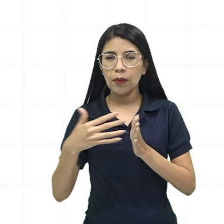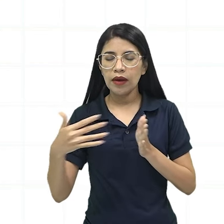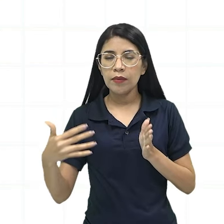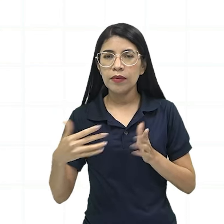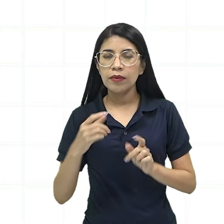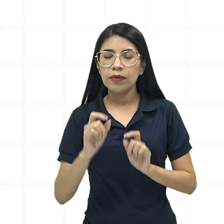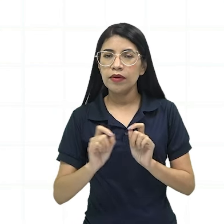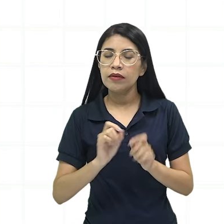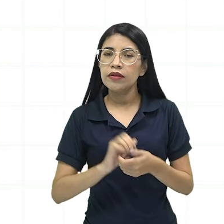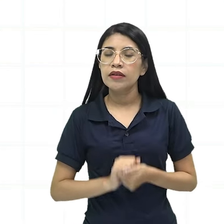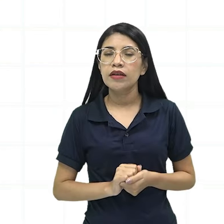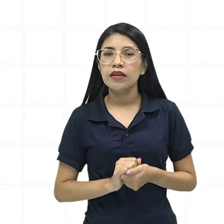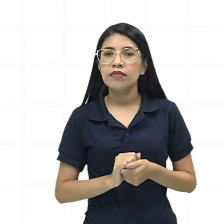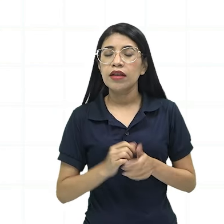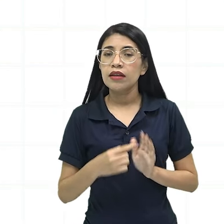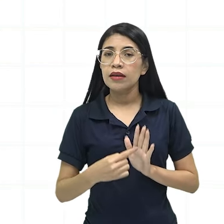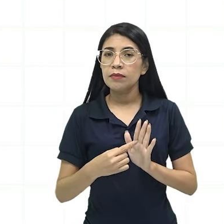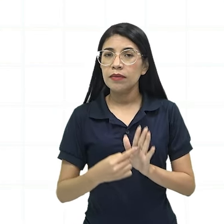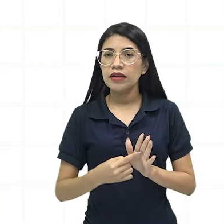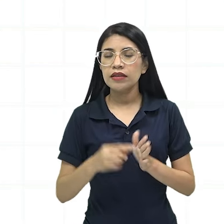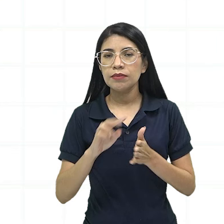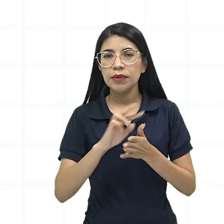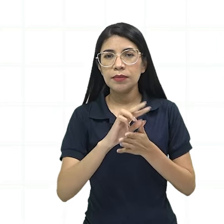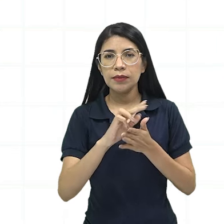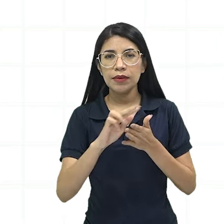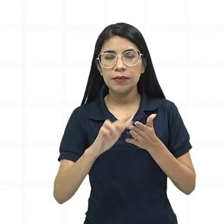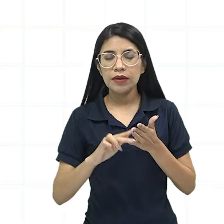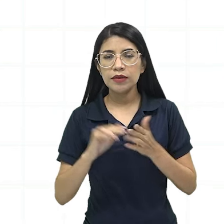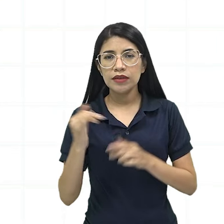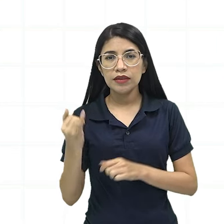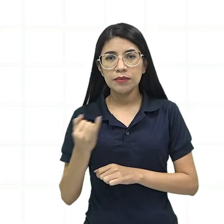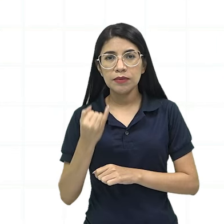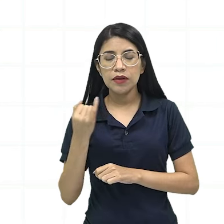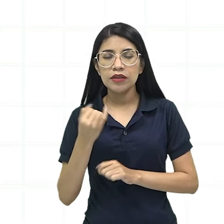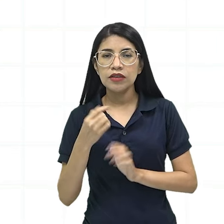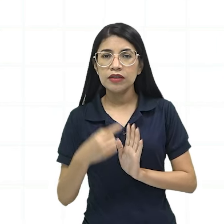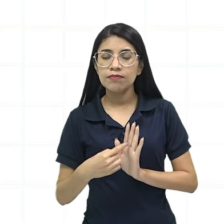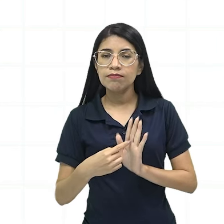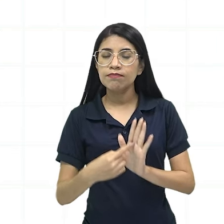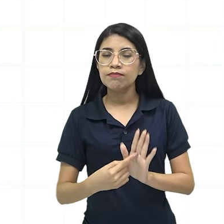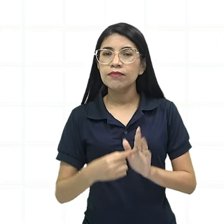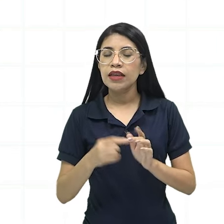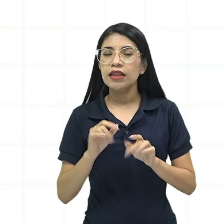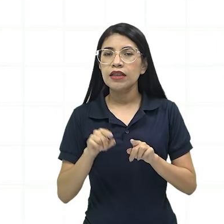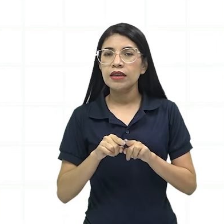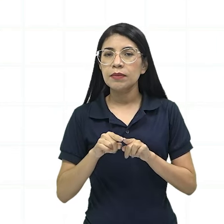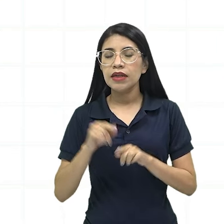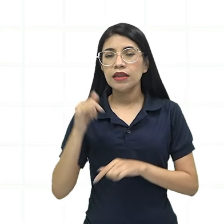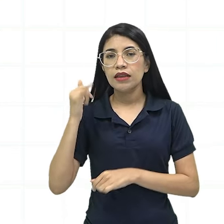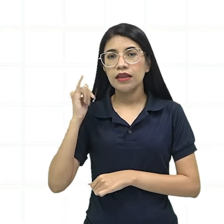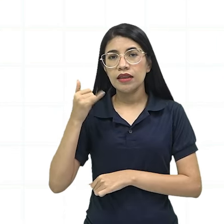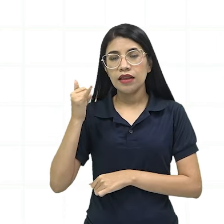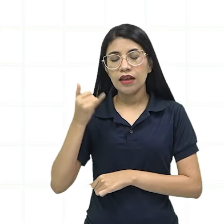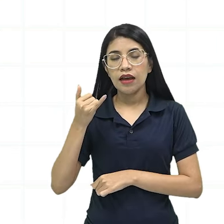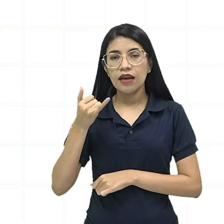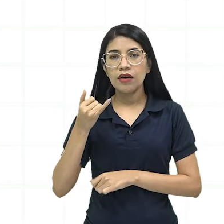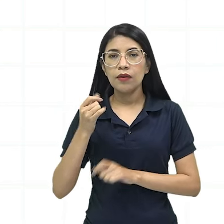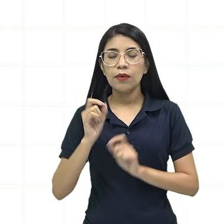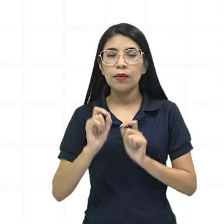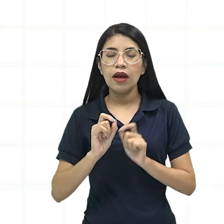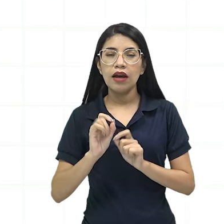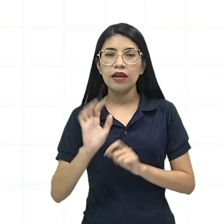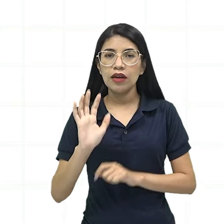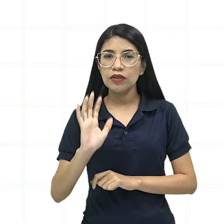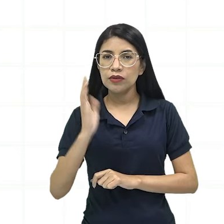trata sobre os fatos grandiosos, ele vai retratar, vai narrar os fatos